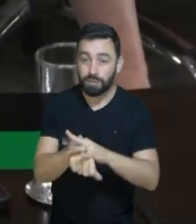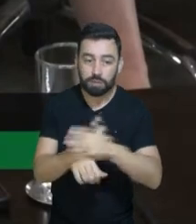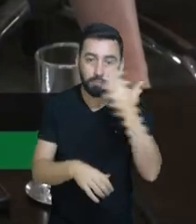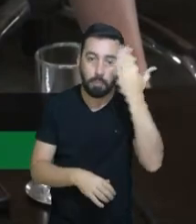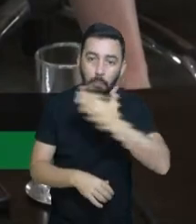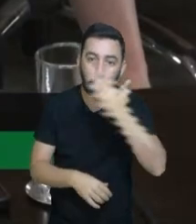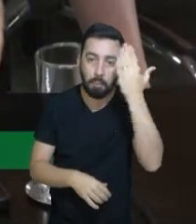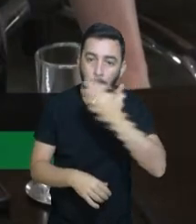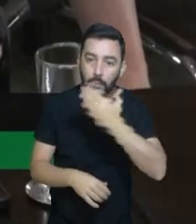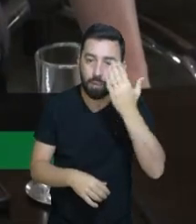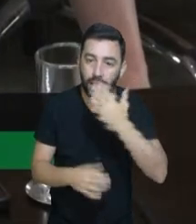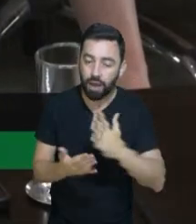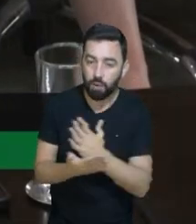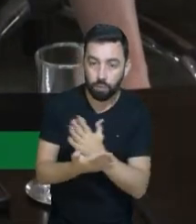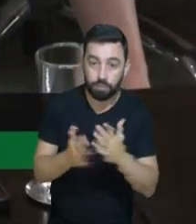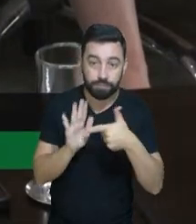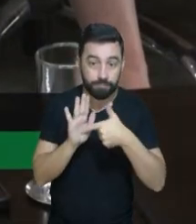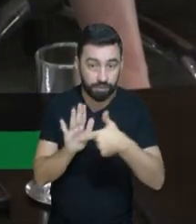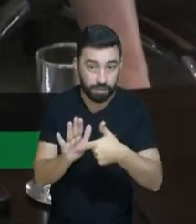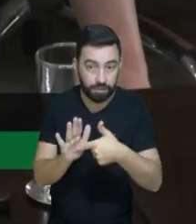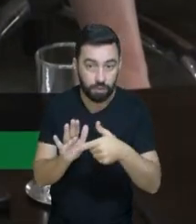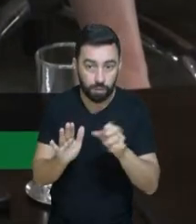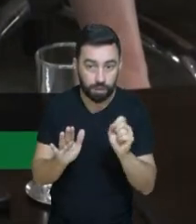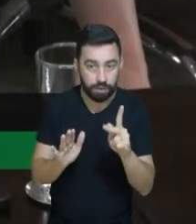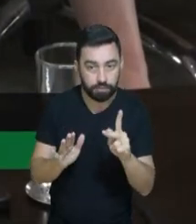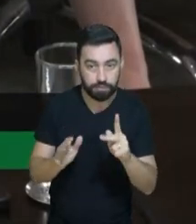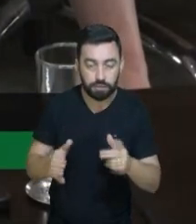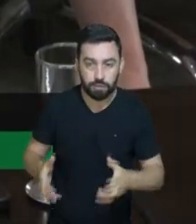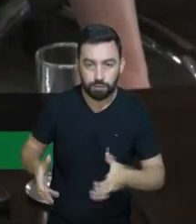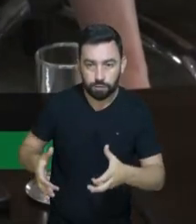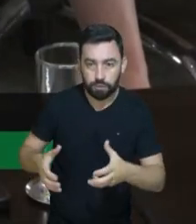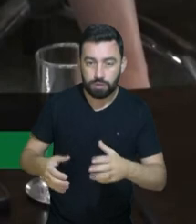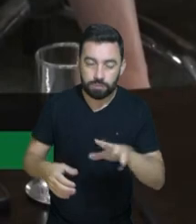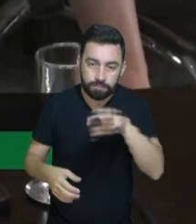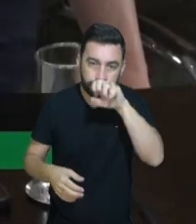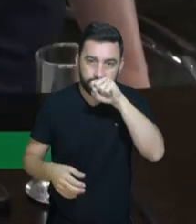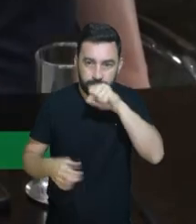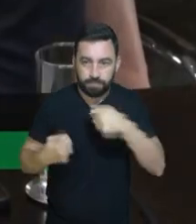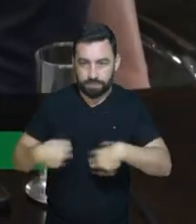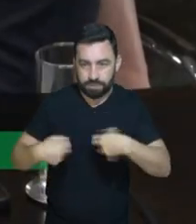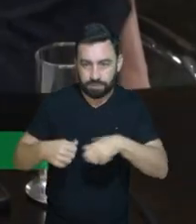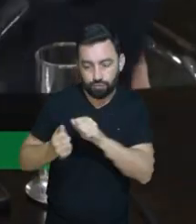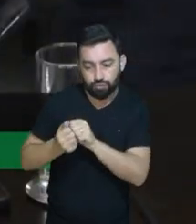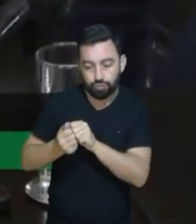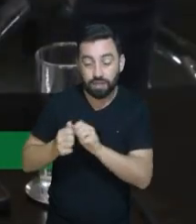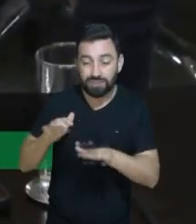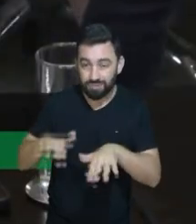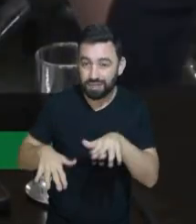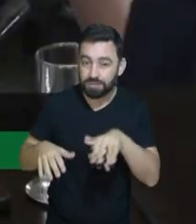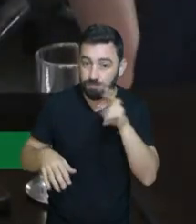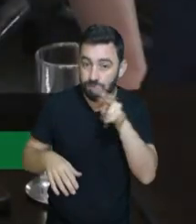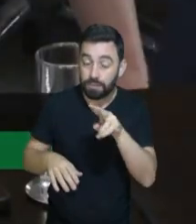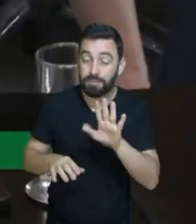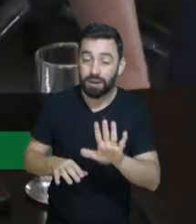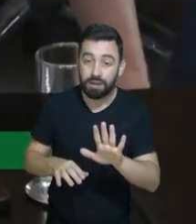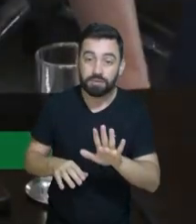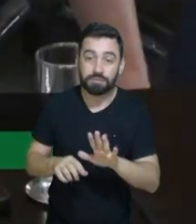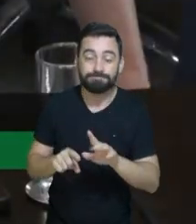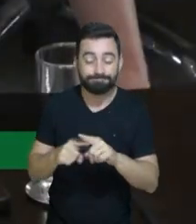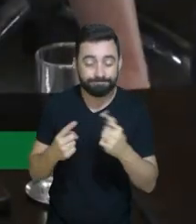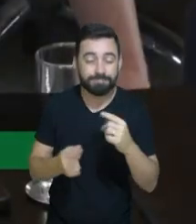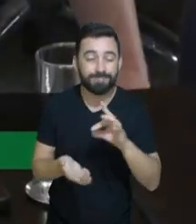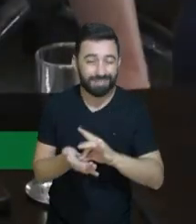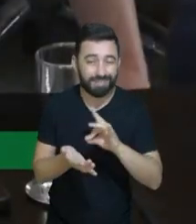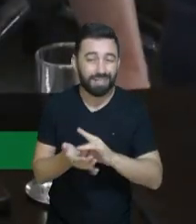algumas até visível porque elas carregam até o a o oxigênio né mas a importância deles porque eles realmente